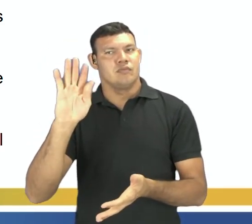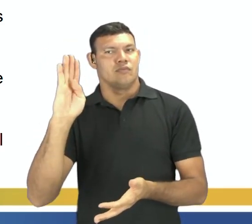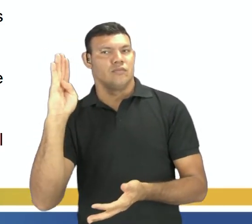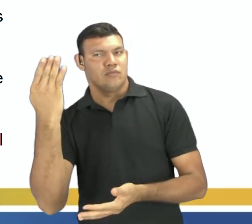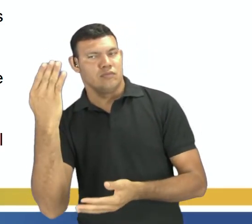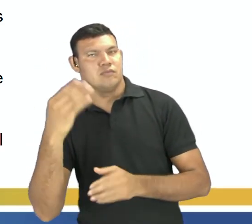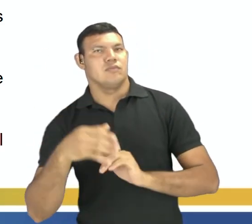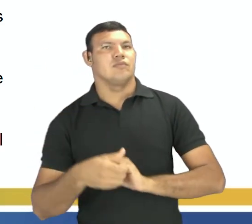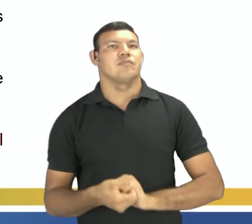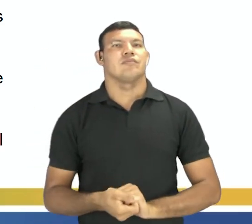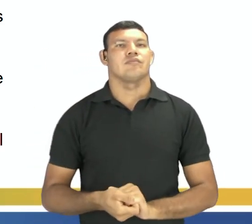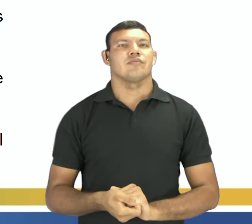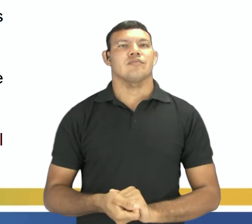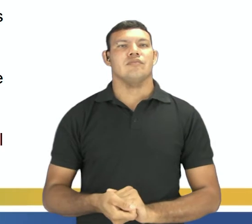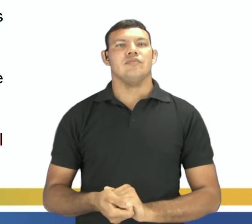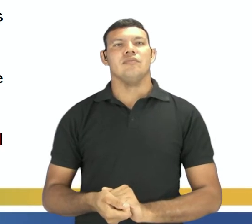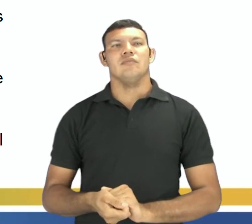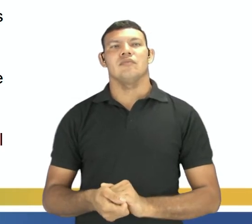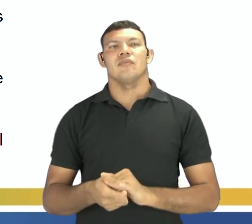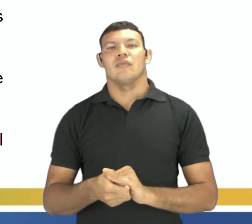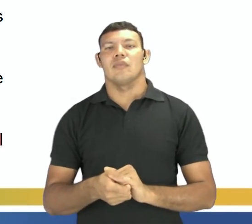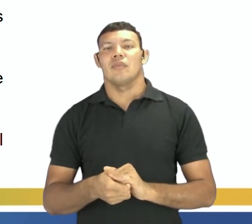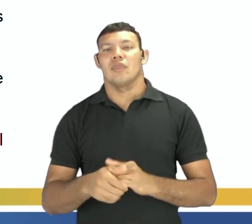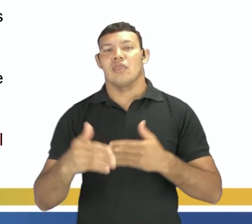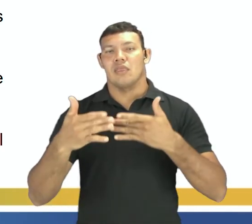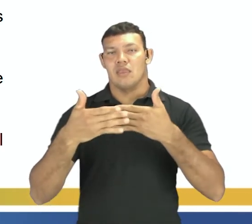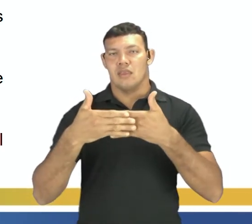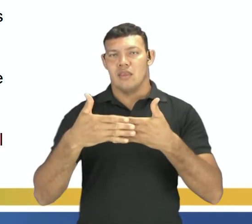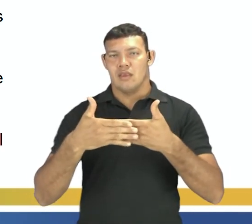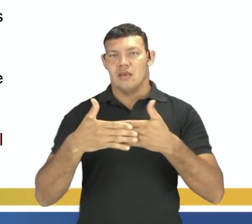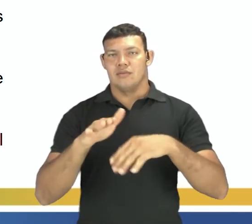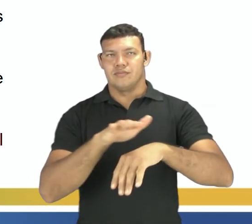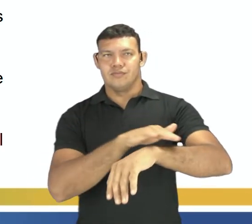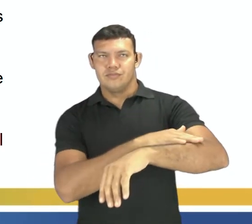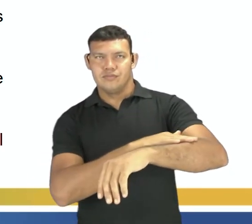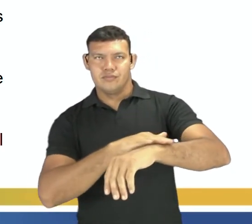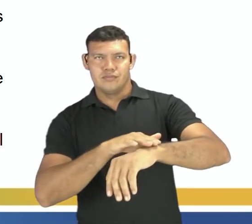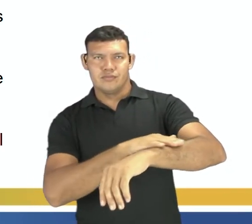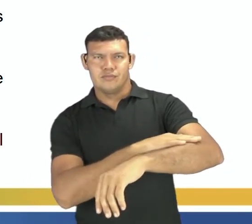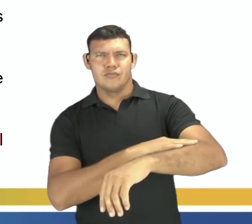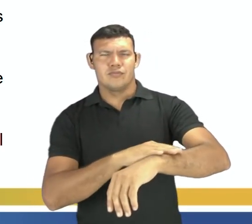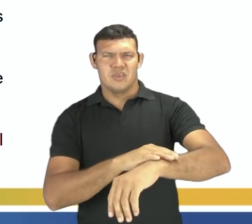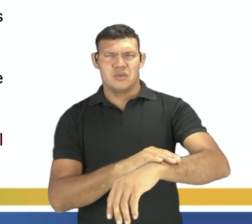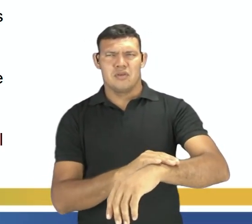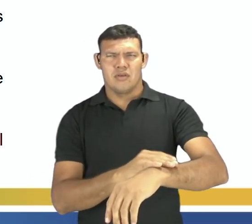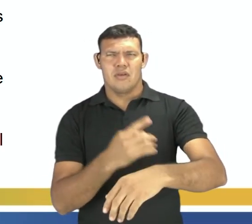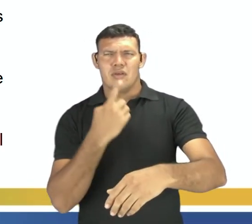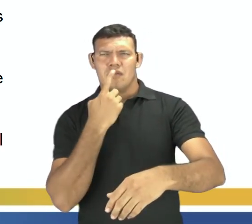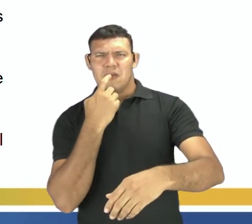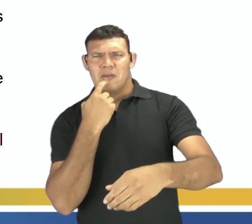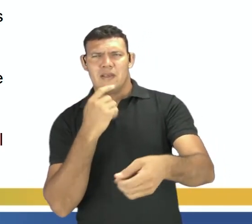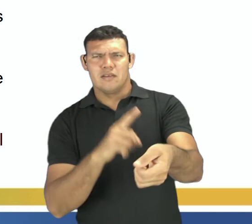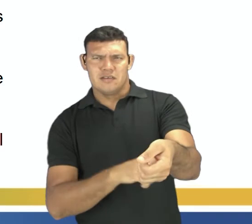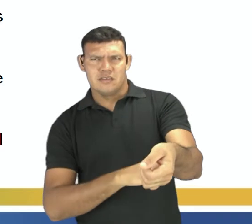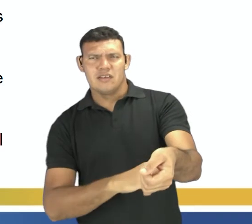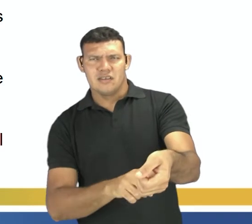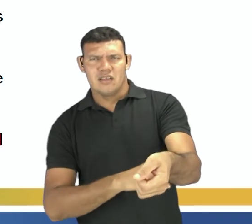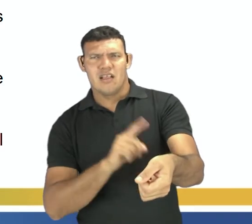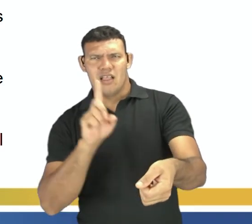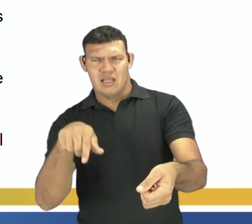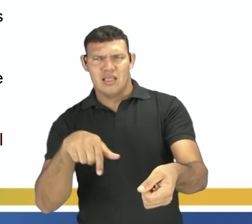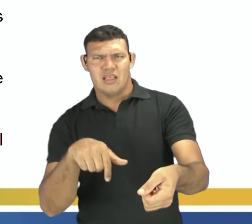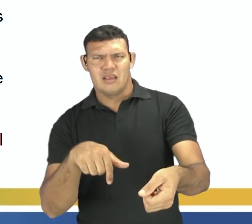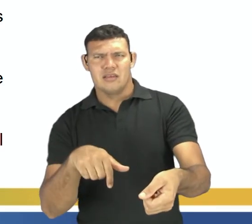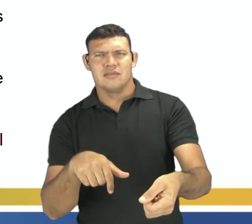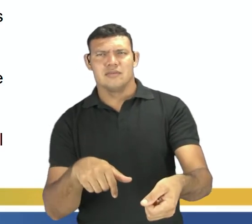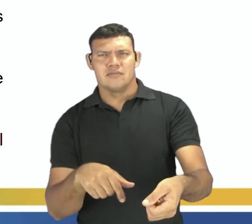para falso. Então, a primeira, o tecido epitelial, ele é bem vascularizado, ou seja, é rico